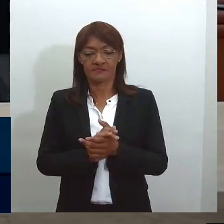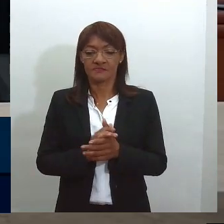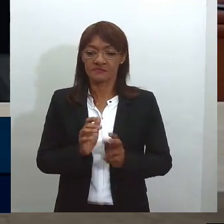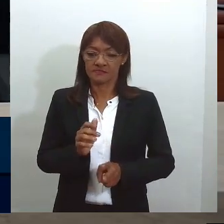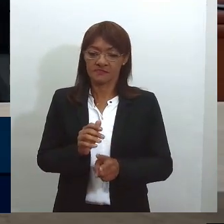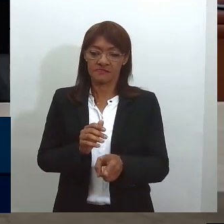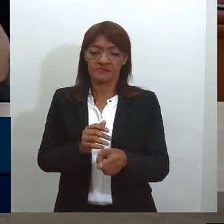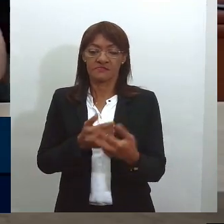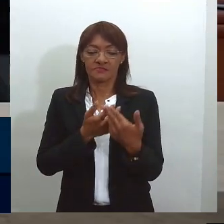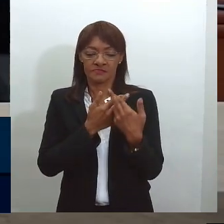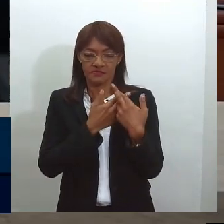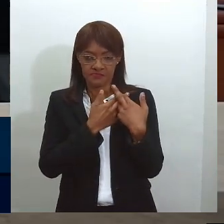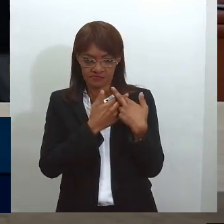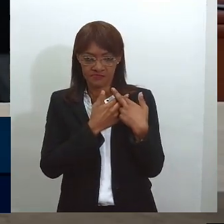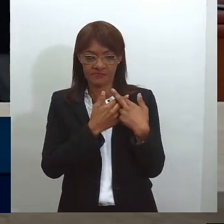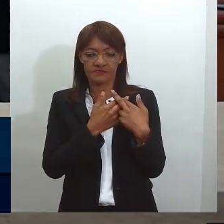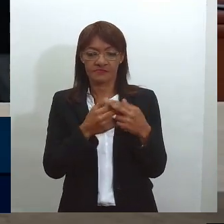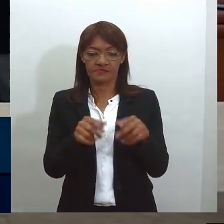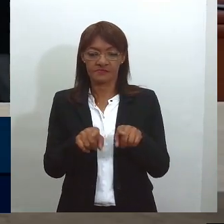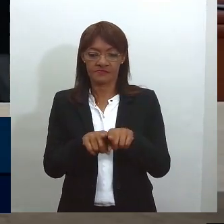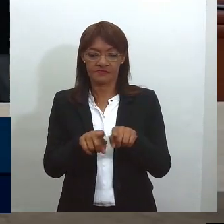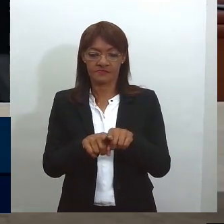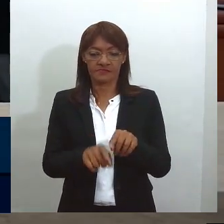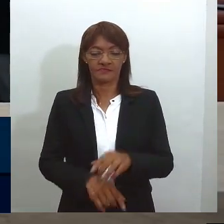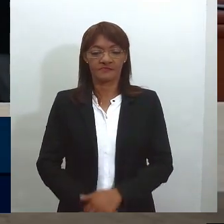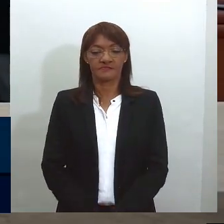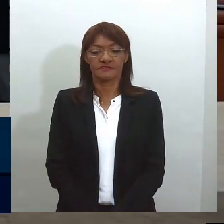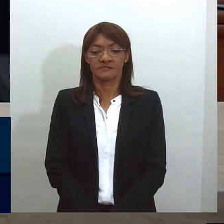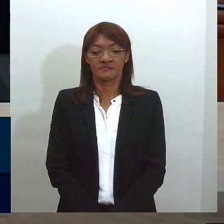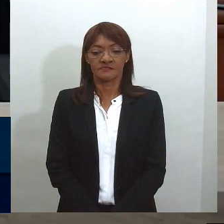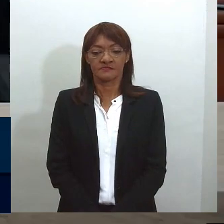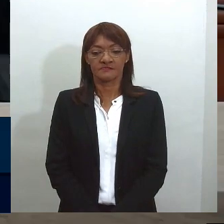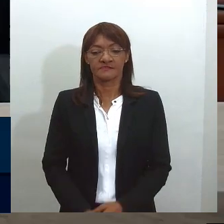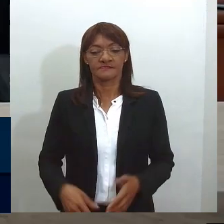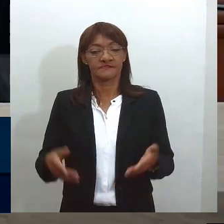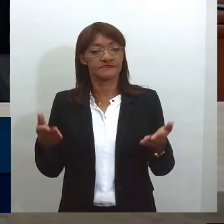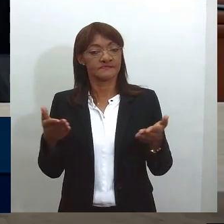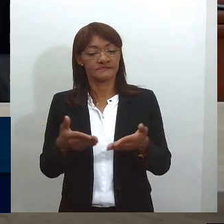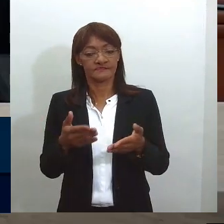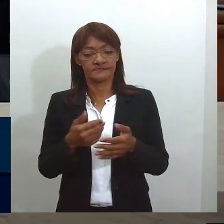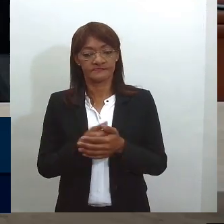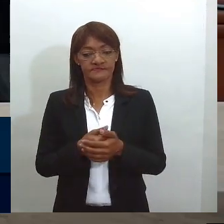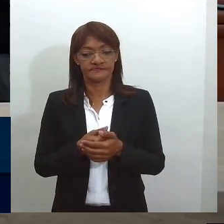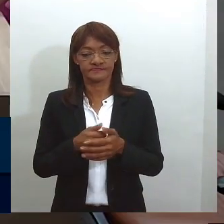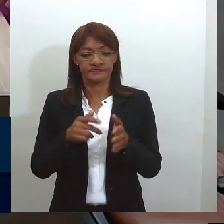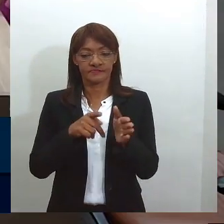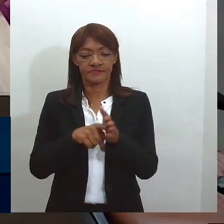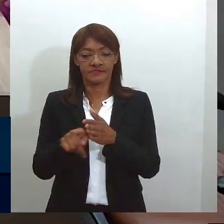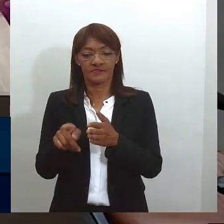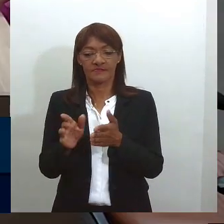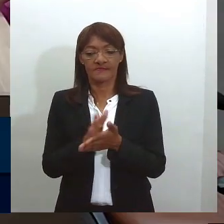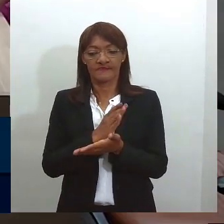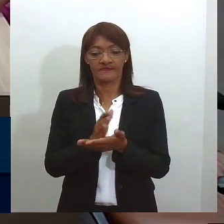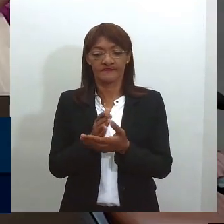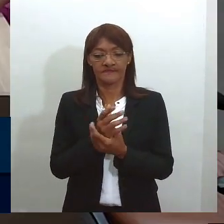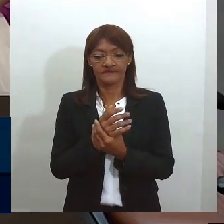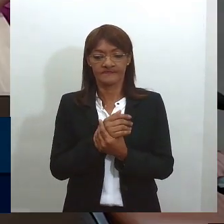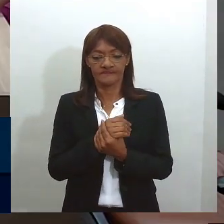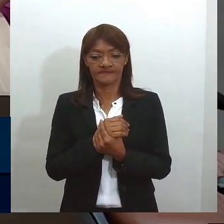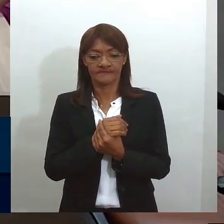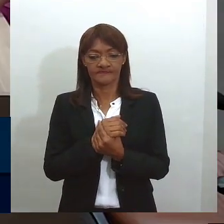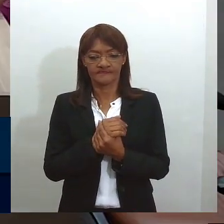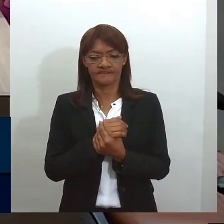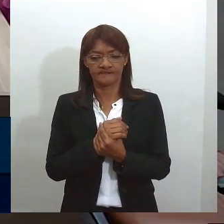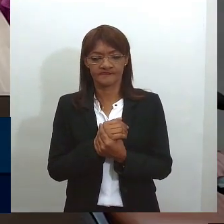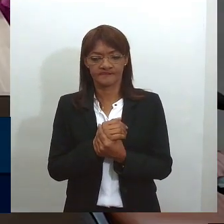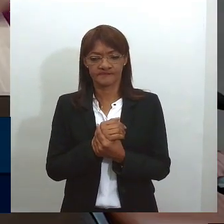importante. Agora, assim, eu tenho algumas perguntas, né, eu fiz até umas anotações sobre alguns